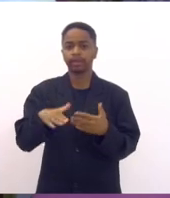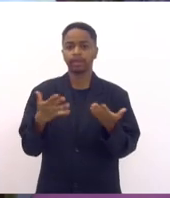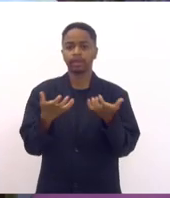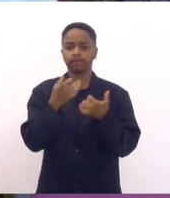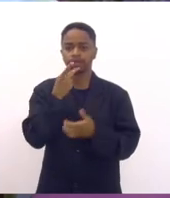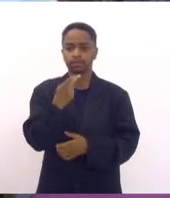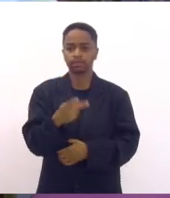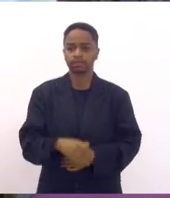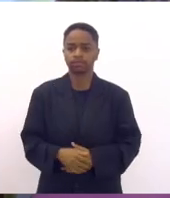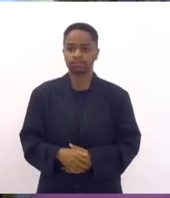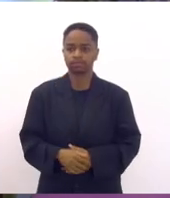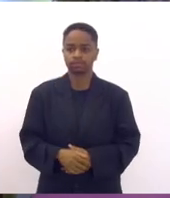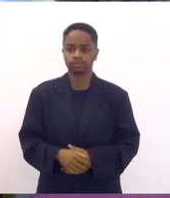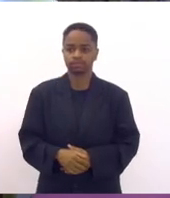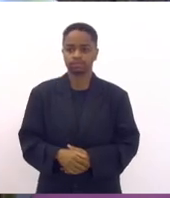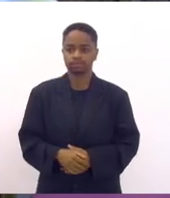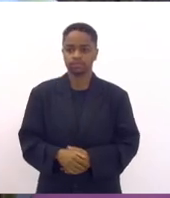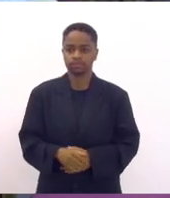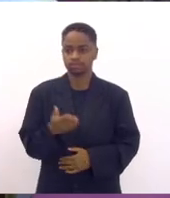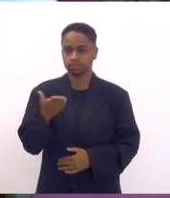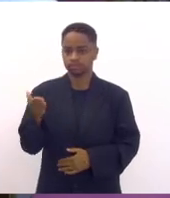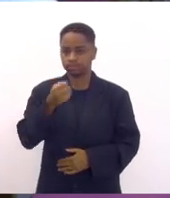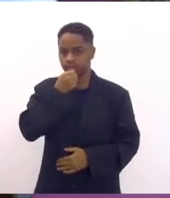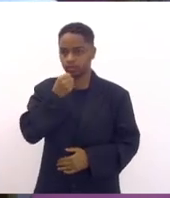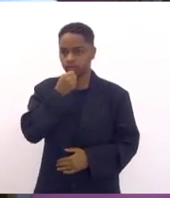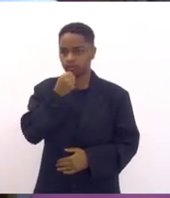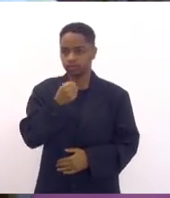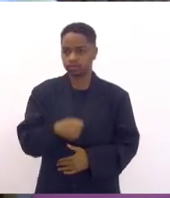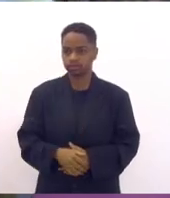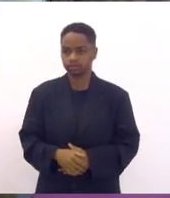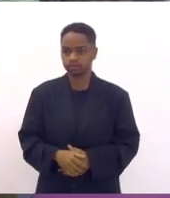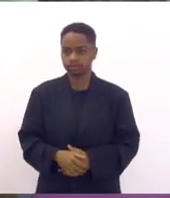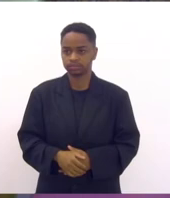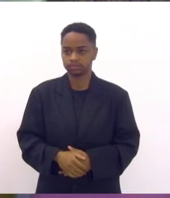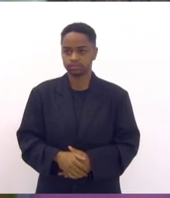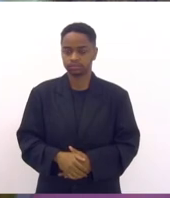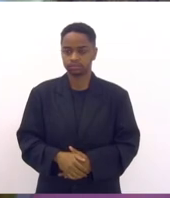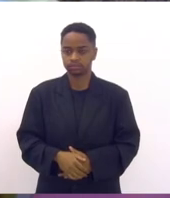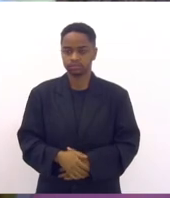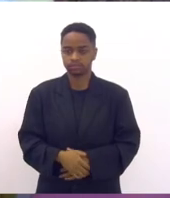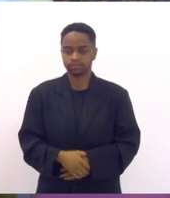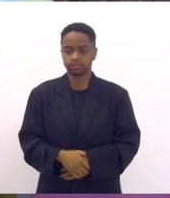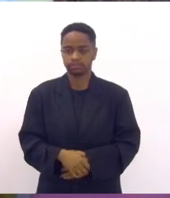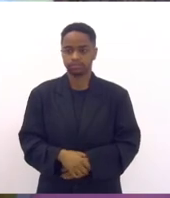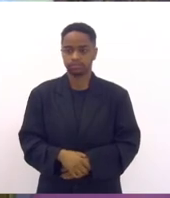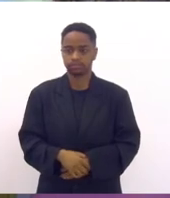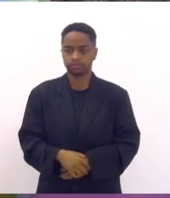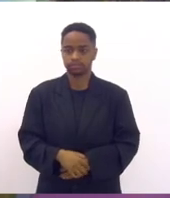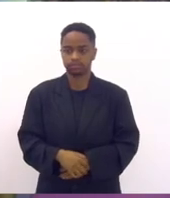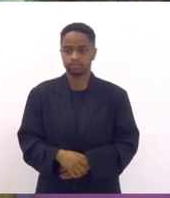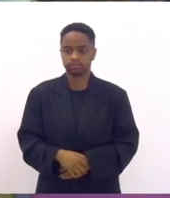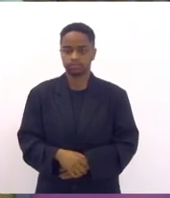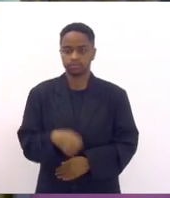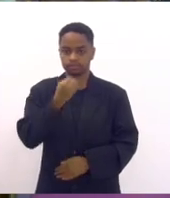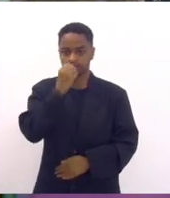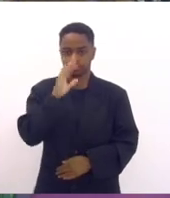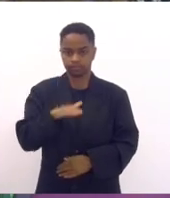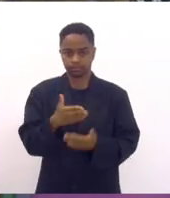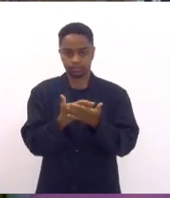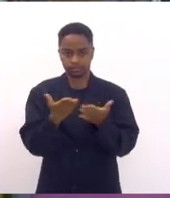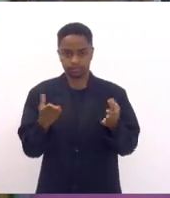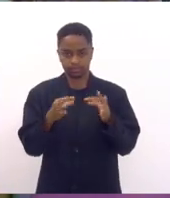gostaria por favor microfone tá onde eh Boa tarde a